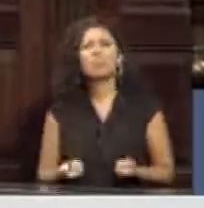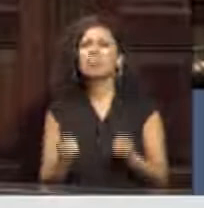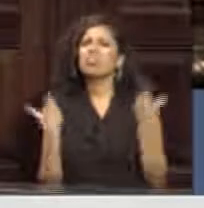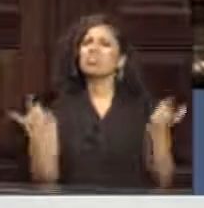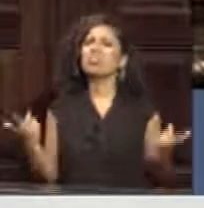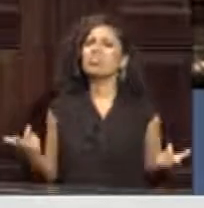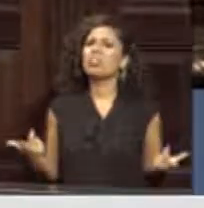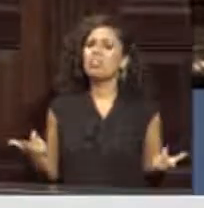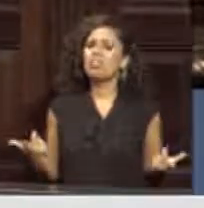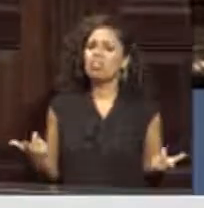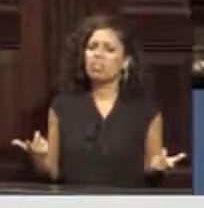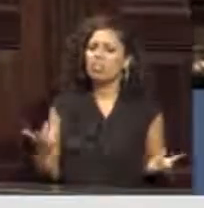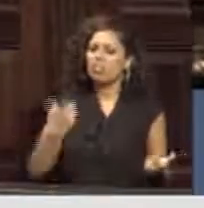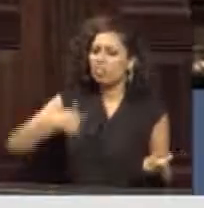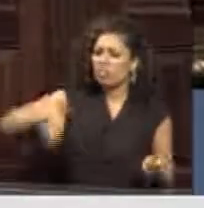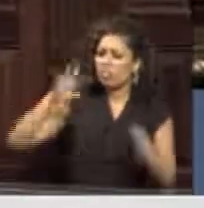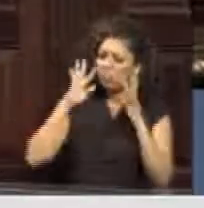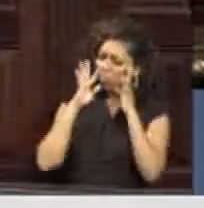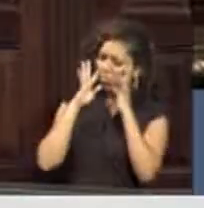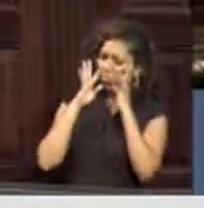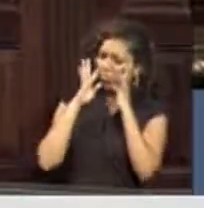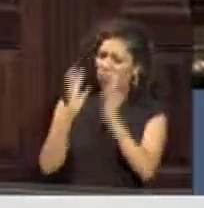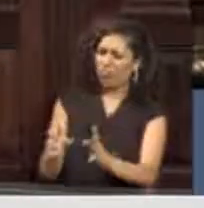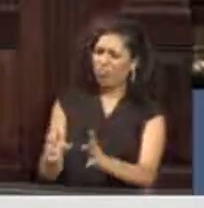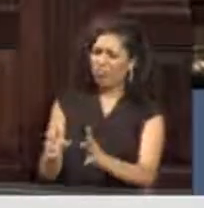essa pessoa chamada